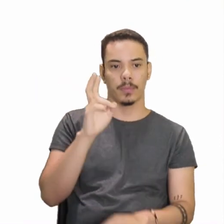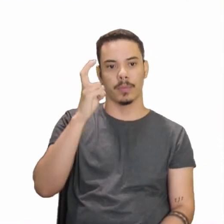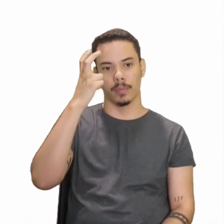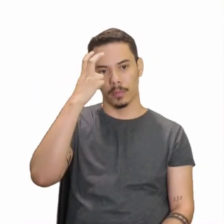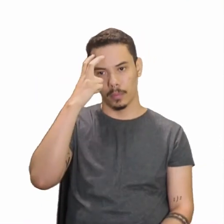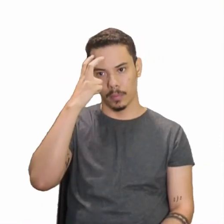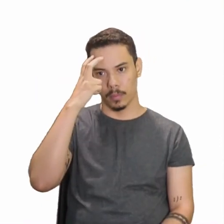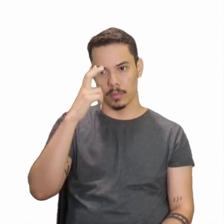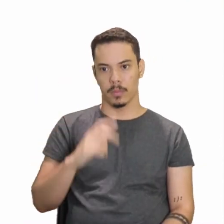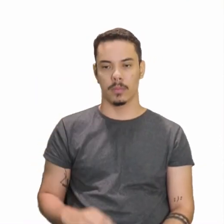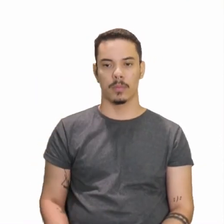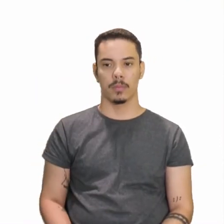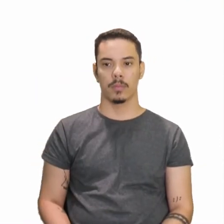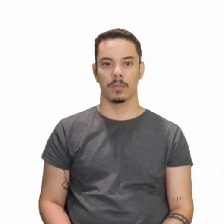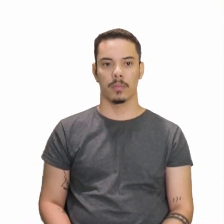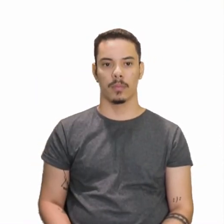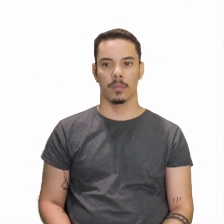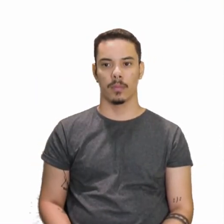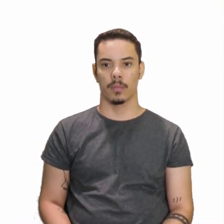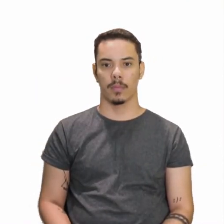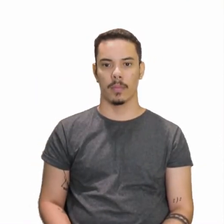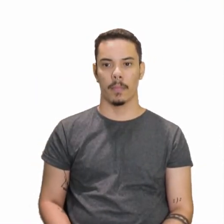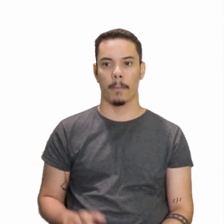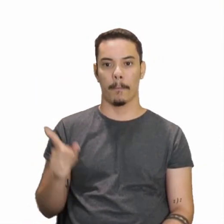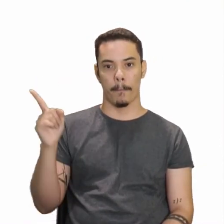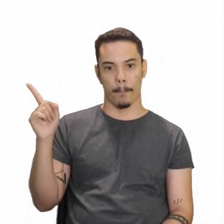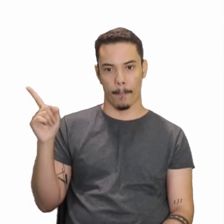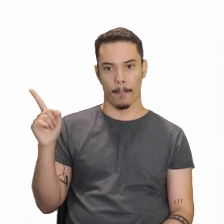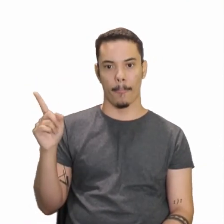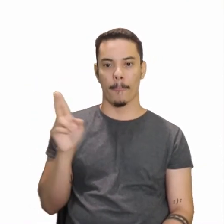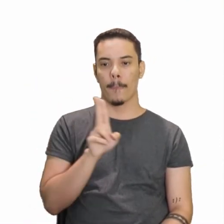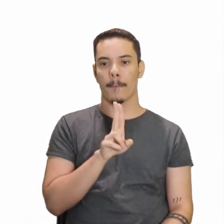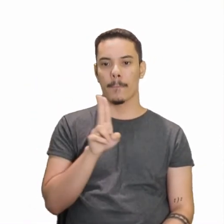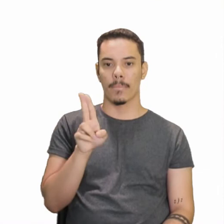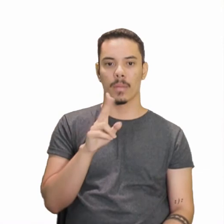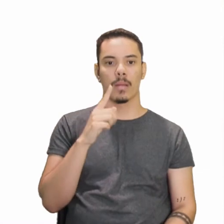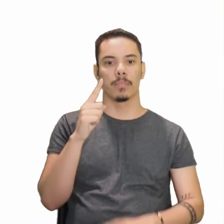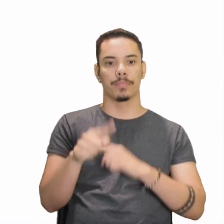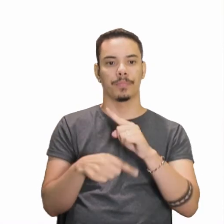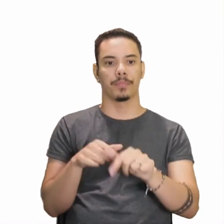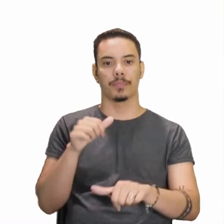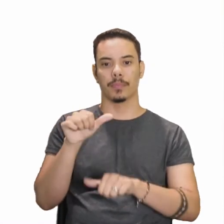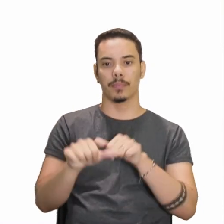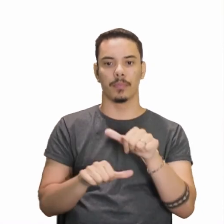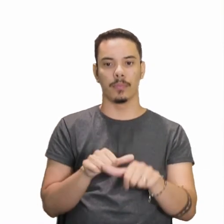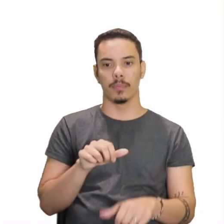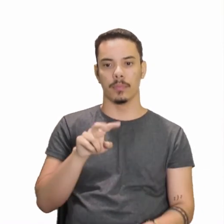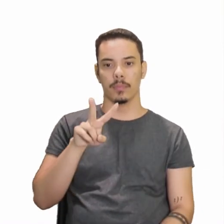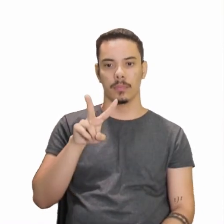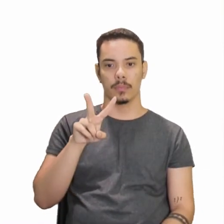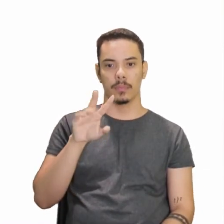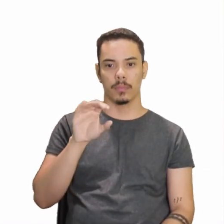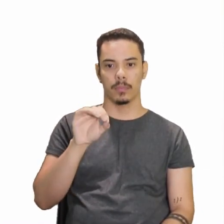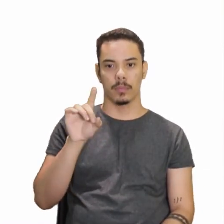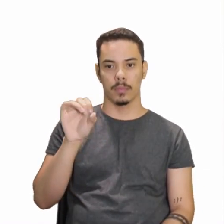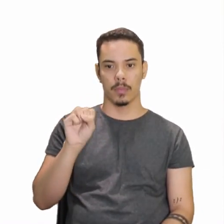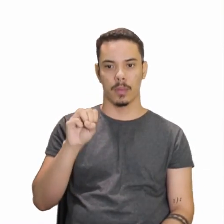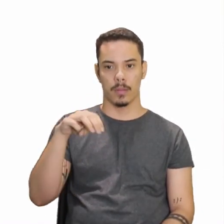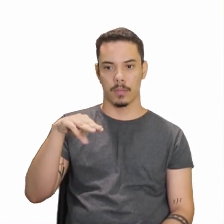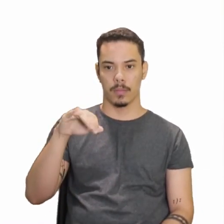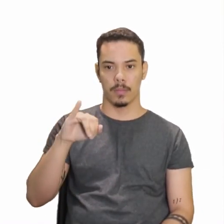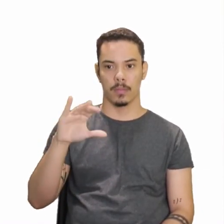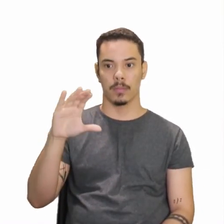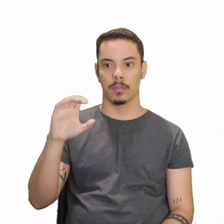culturas, né? Vossa mercê, certo? Foi transformada em vós me ser